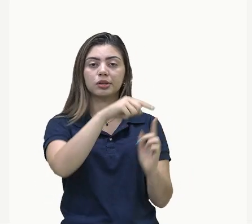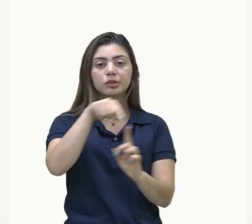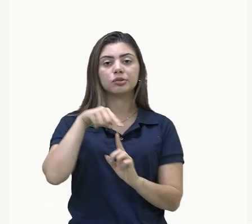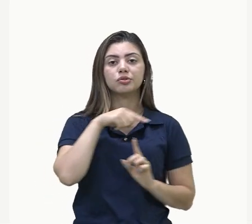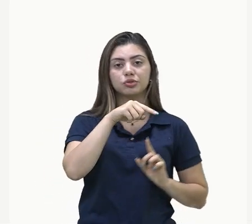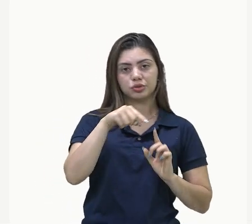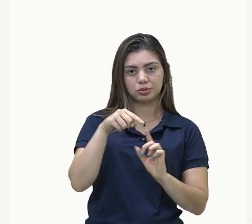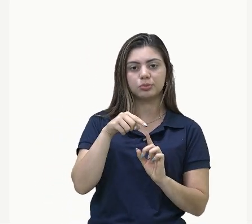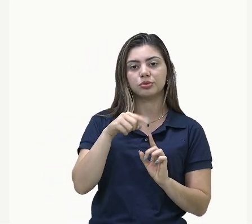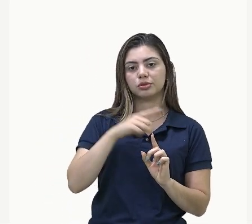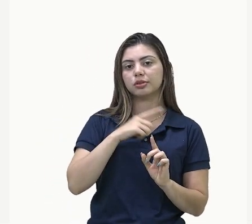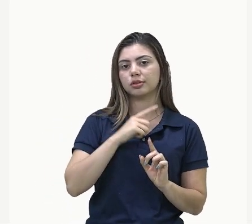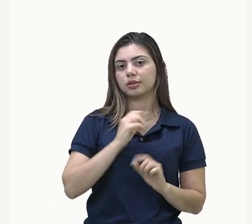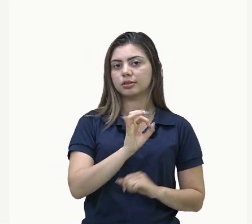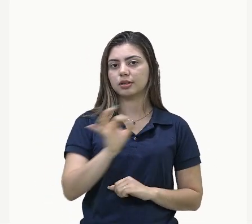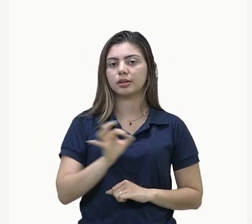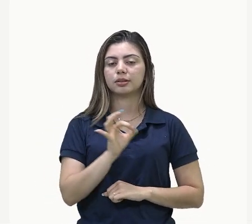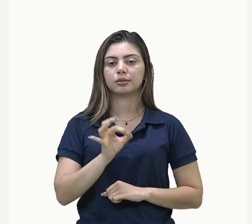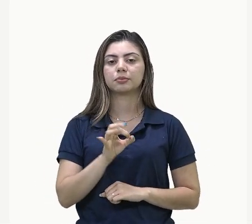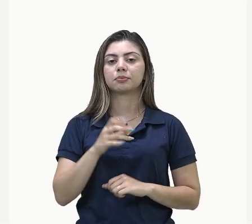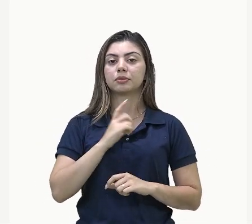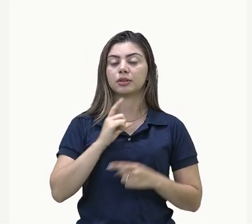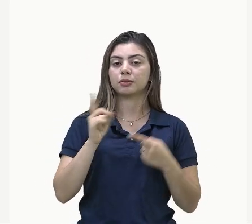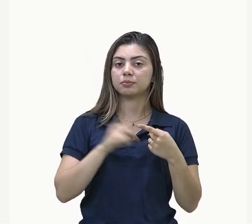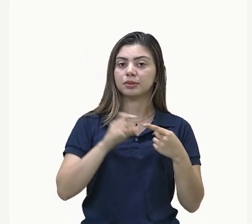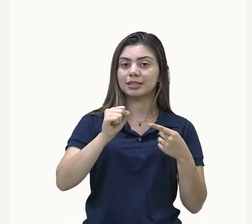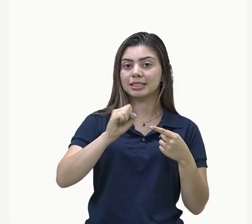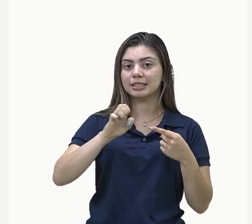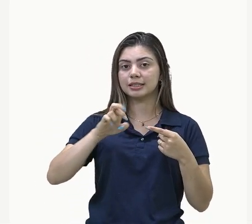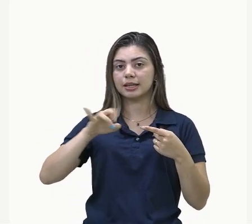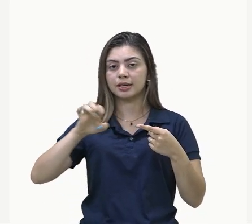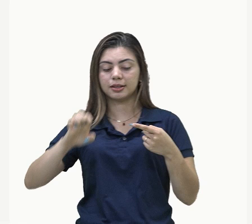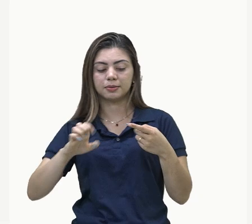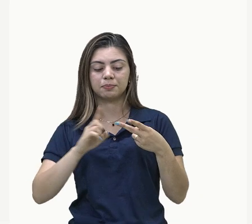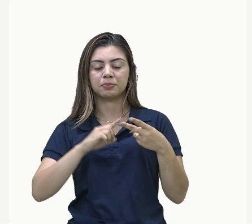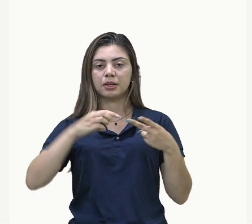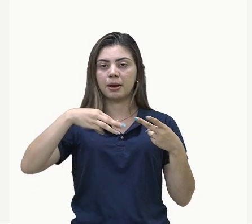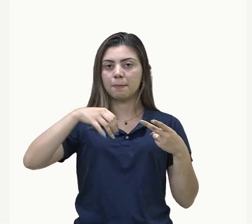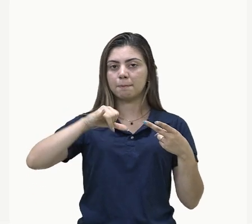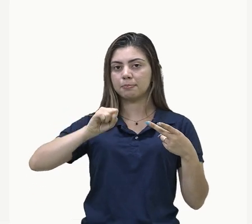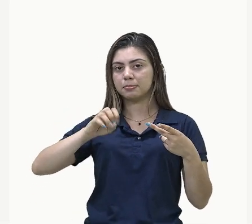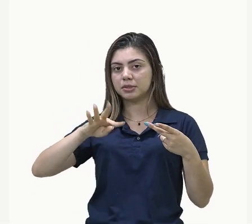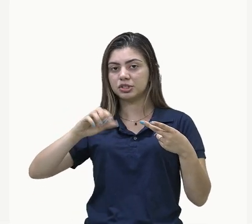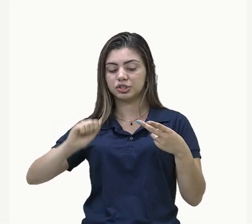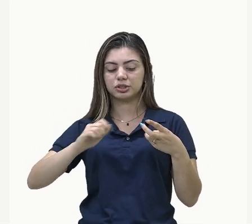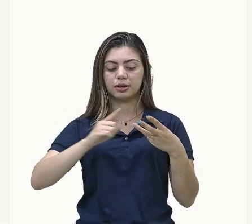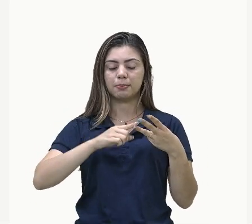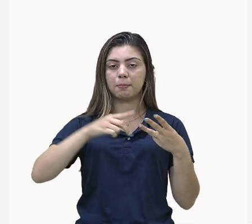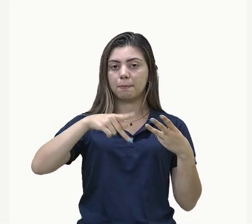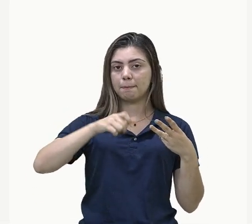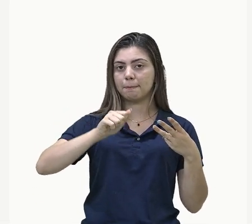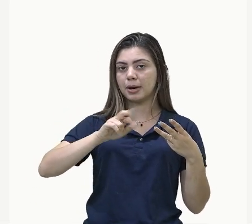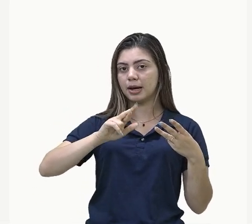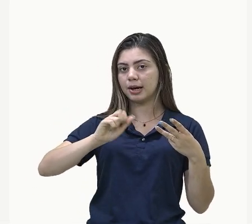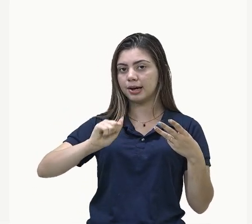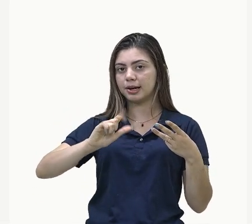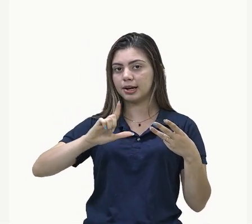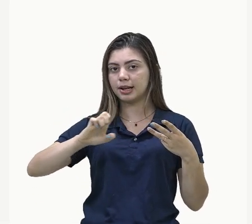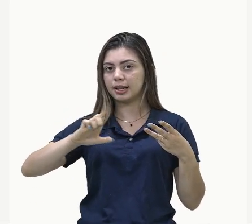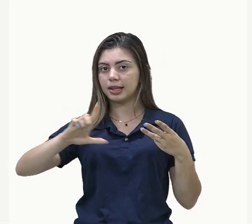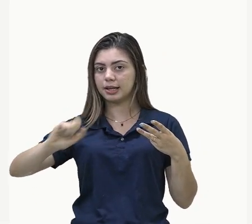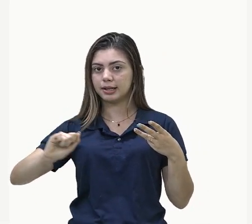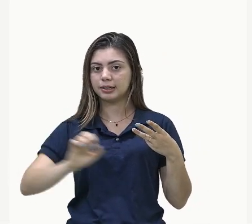de associação: a de série, a mista e também a paralela. Ou seja, na associação